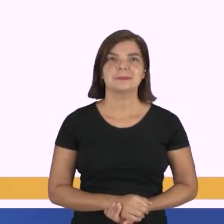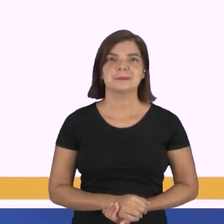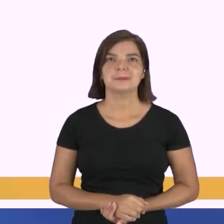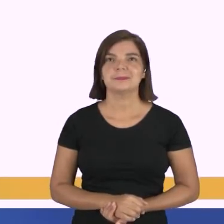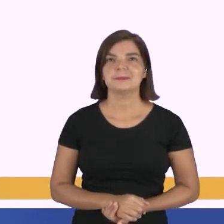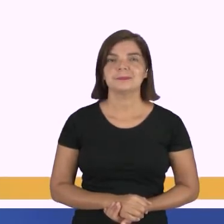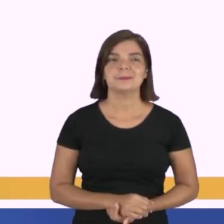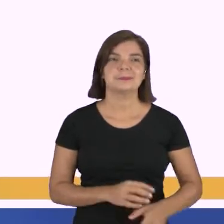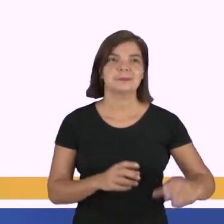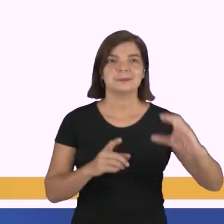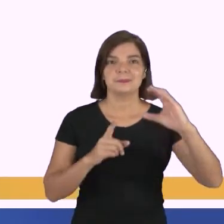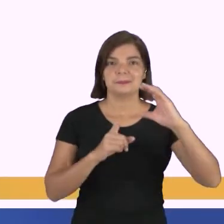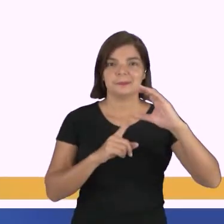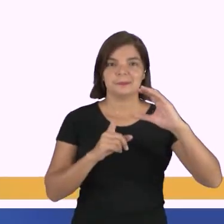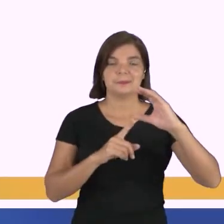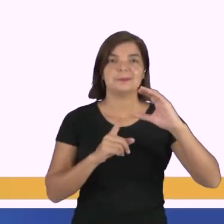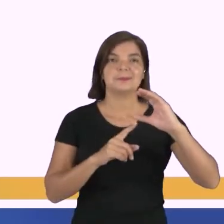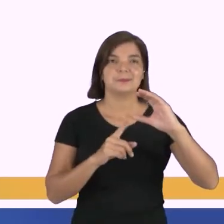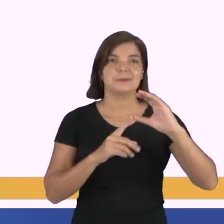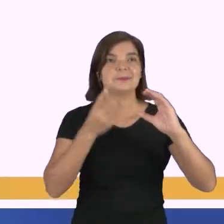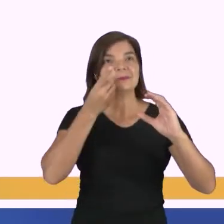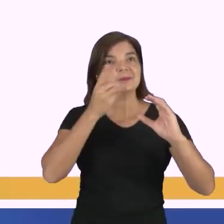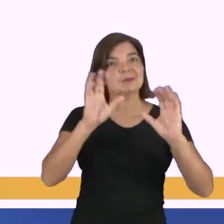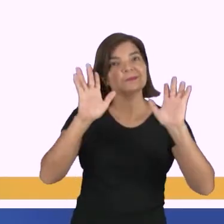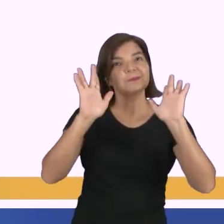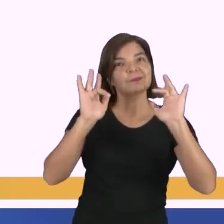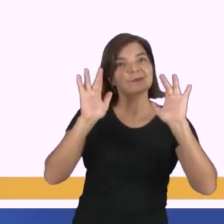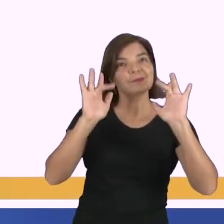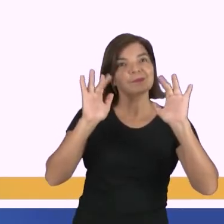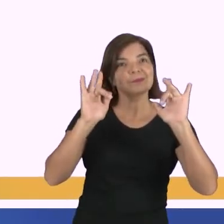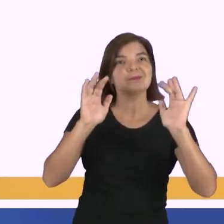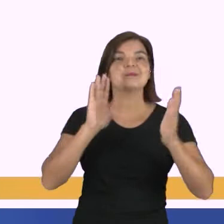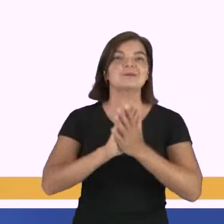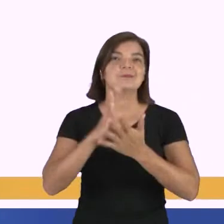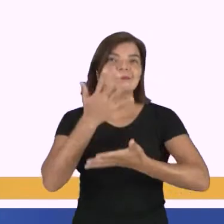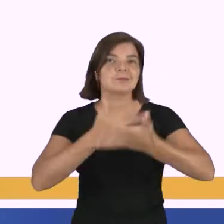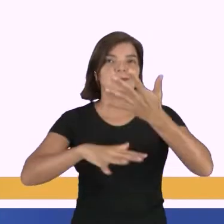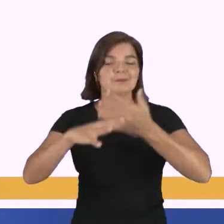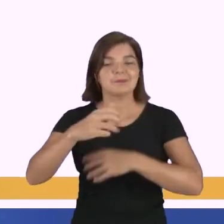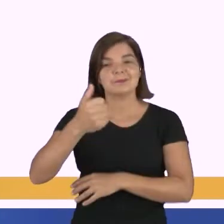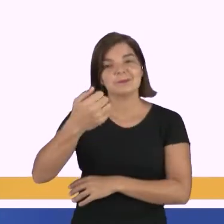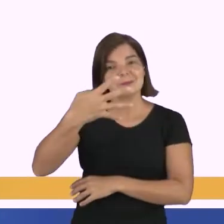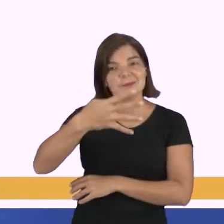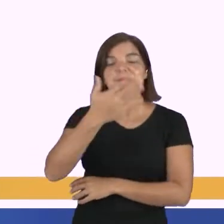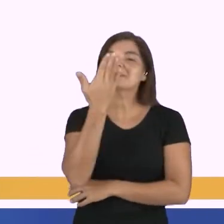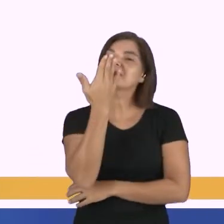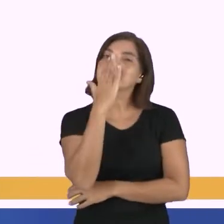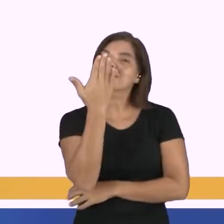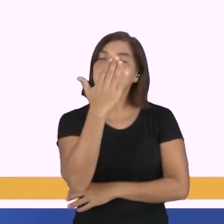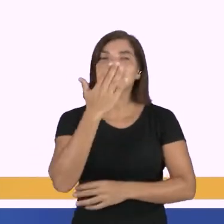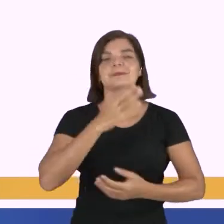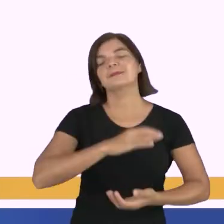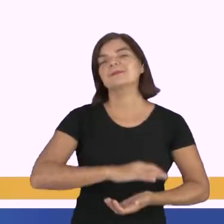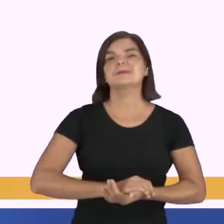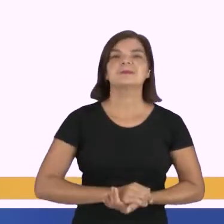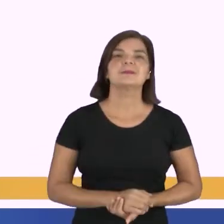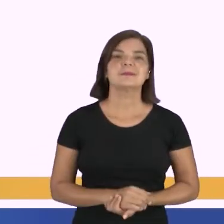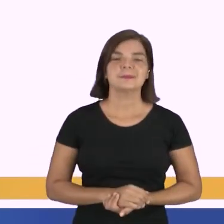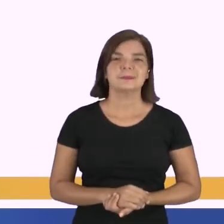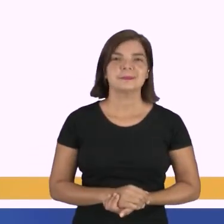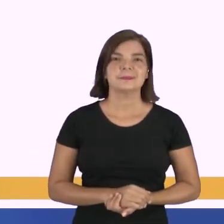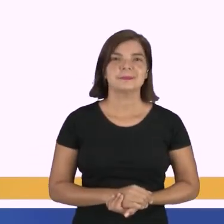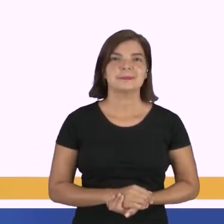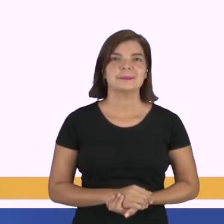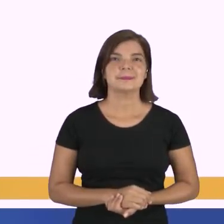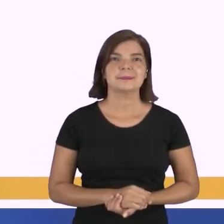Valentine's Day, Dia dos Namorados nos Estados Unidos, é celebrado no February 14th, que é no dia 14